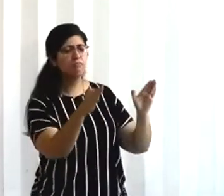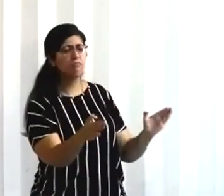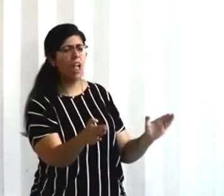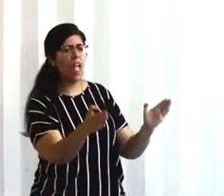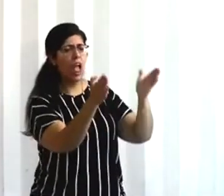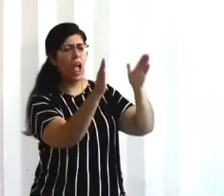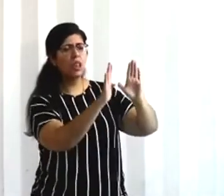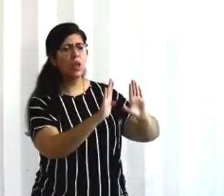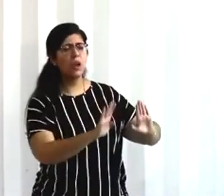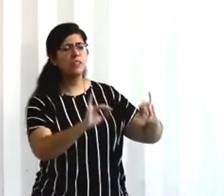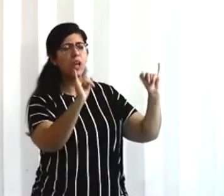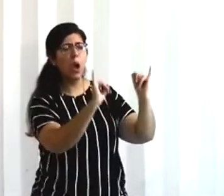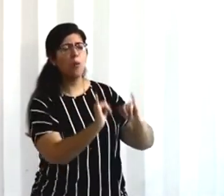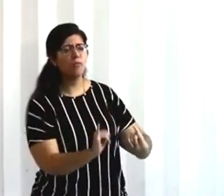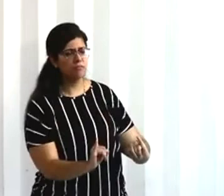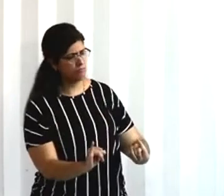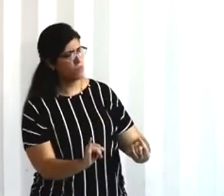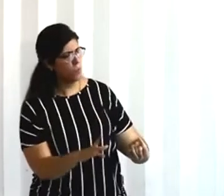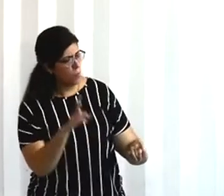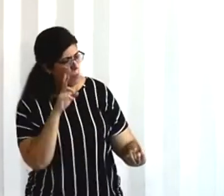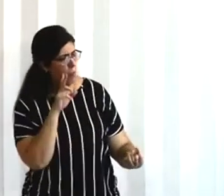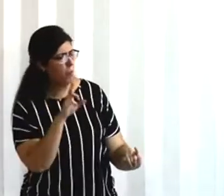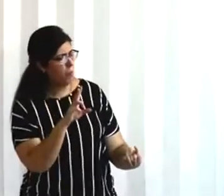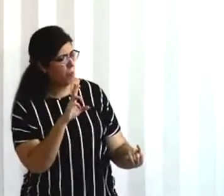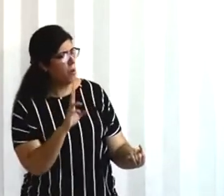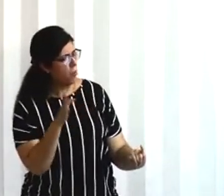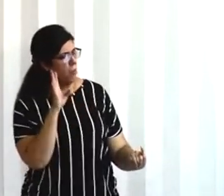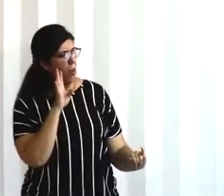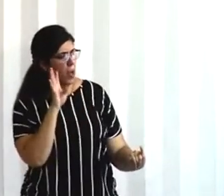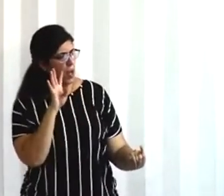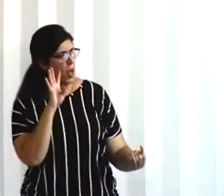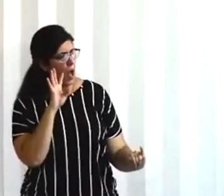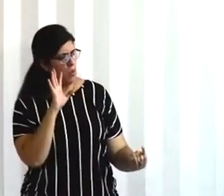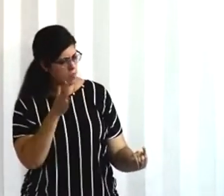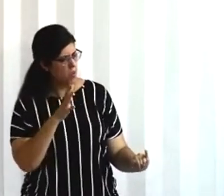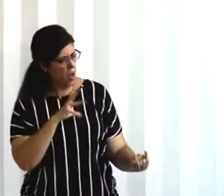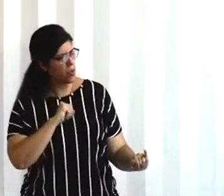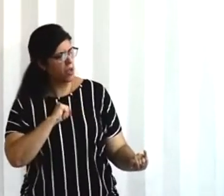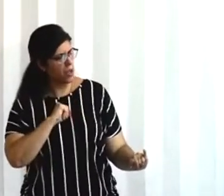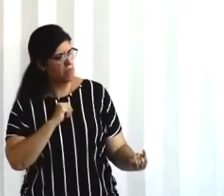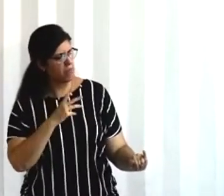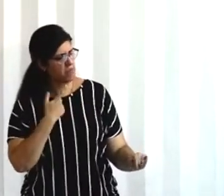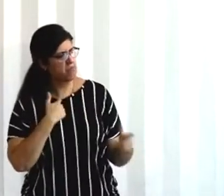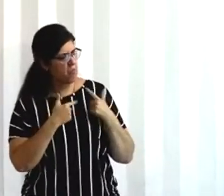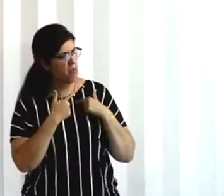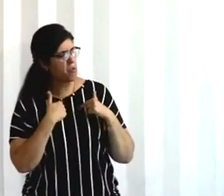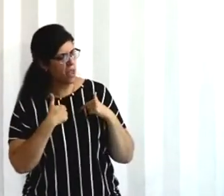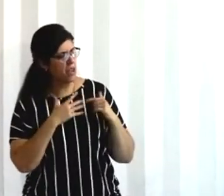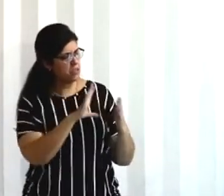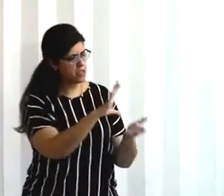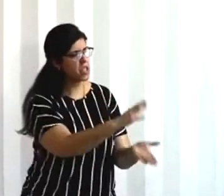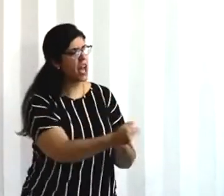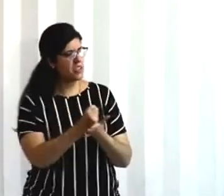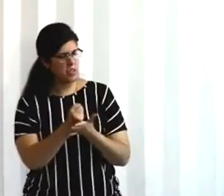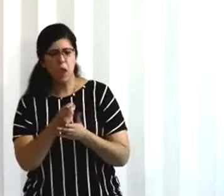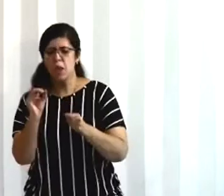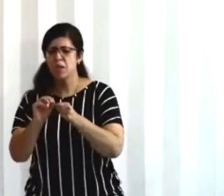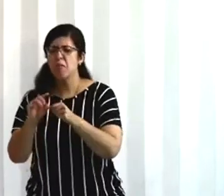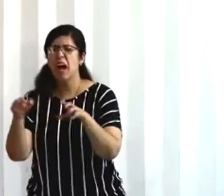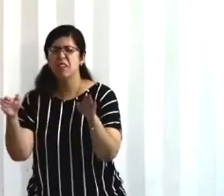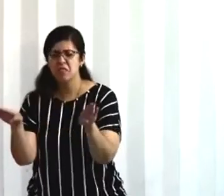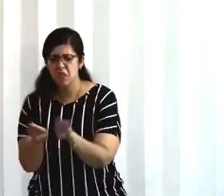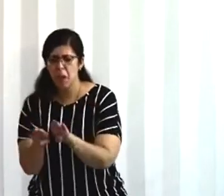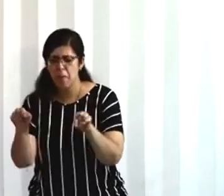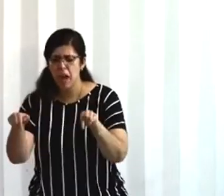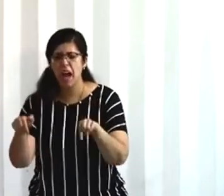daquele povo aos deuses Balaíns, e traz isso para dentro do povo dele, manda construir um